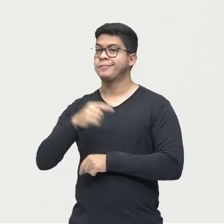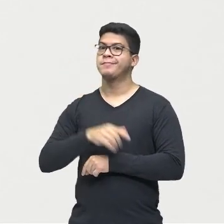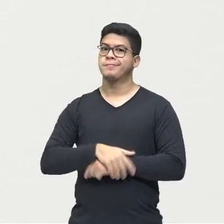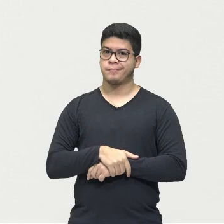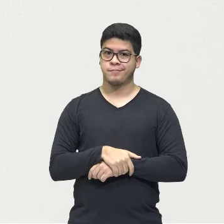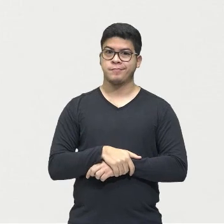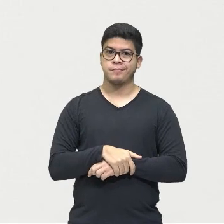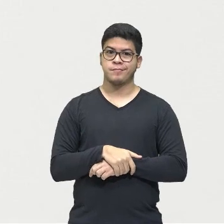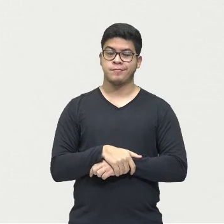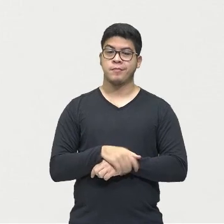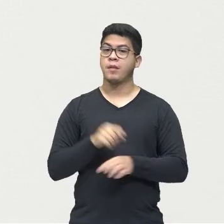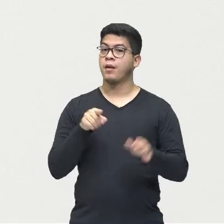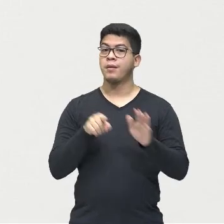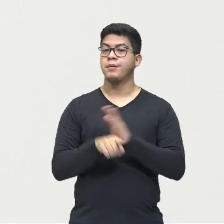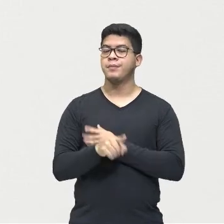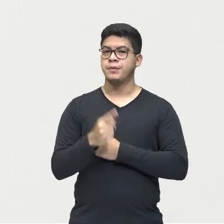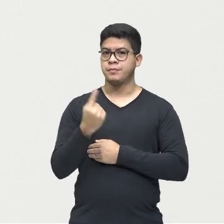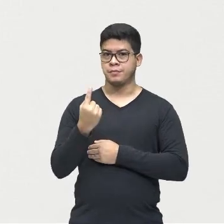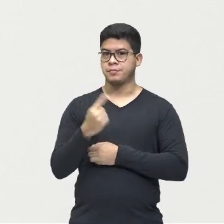Então, questão 1.